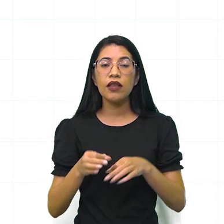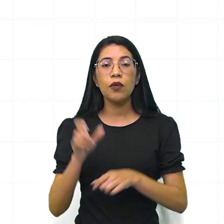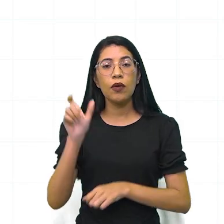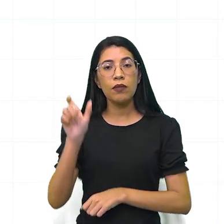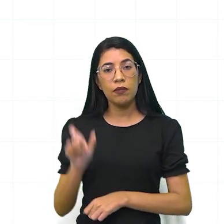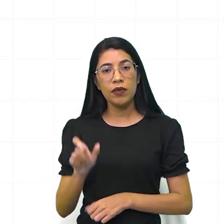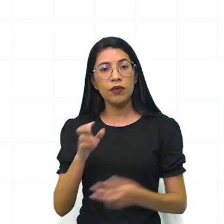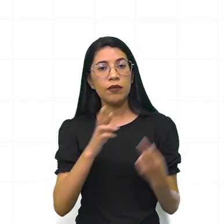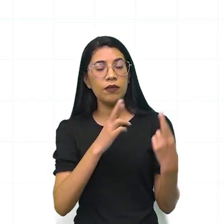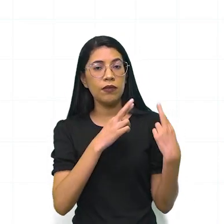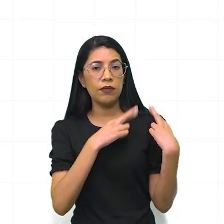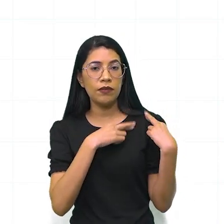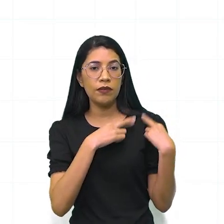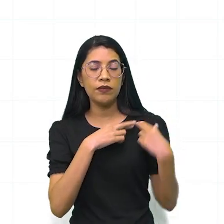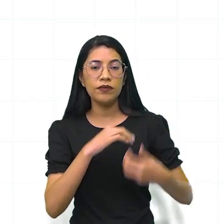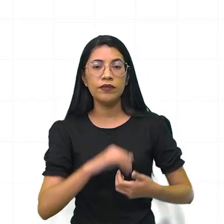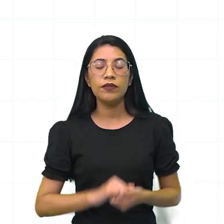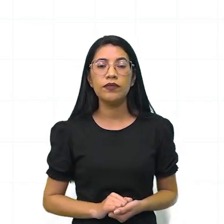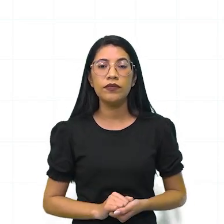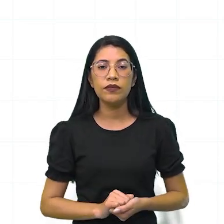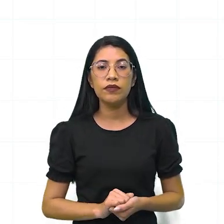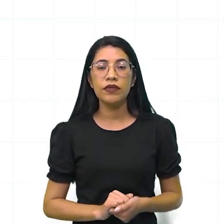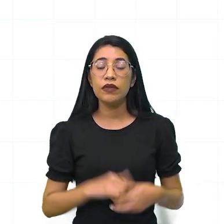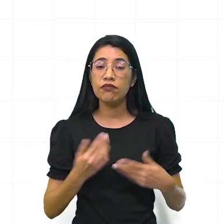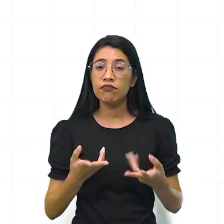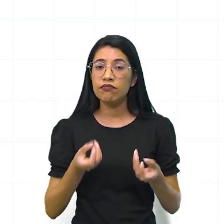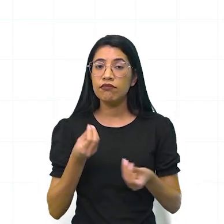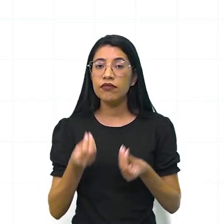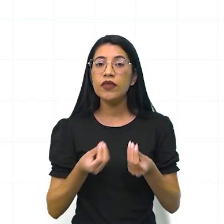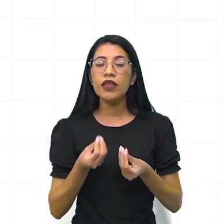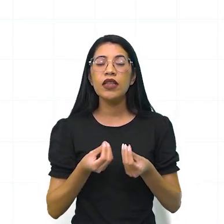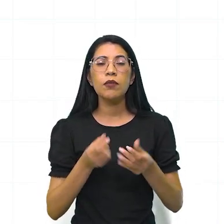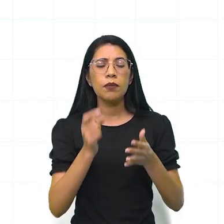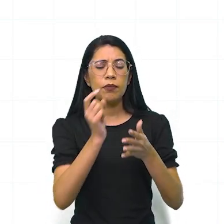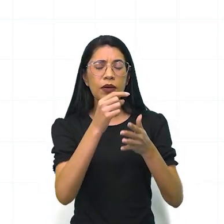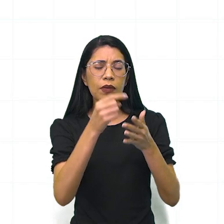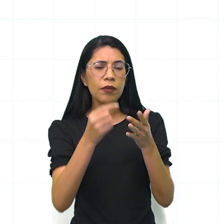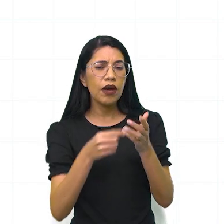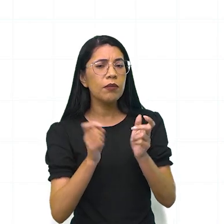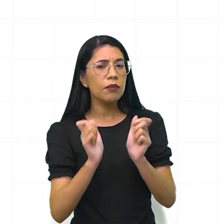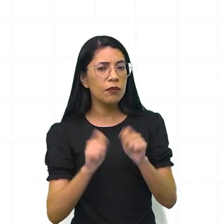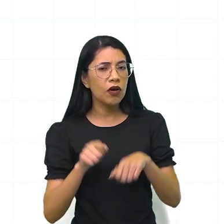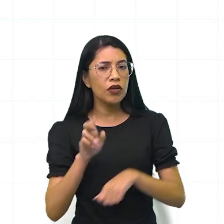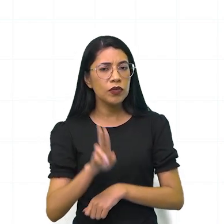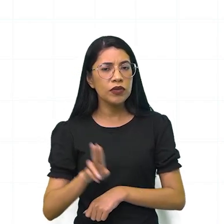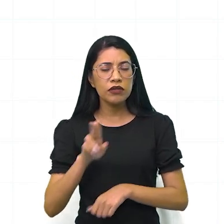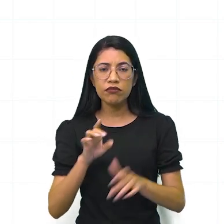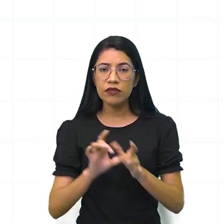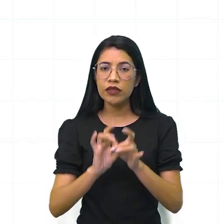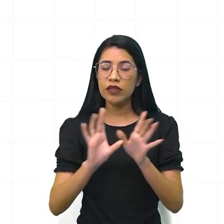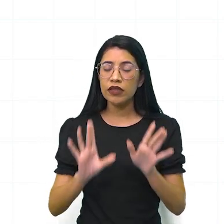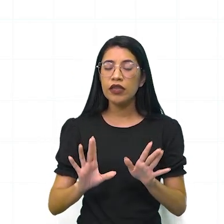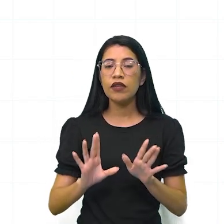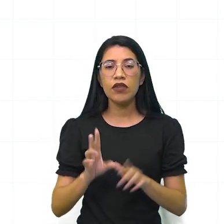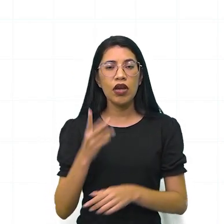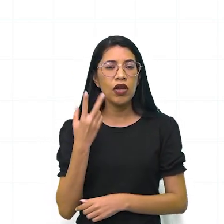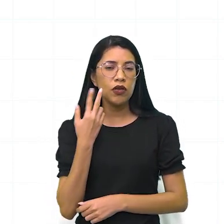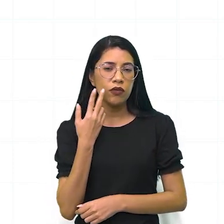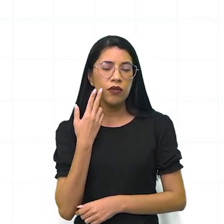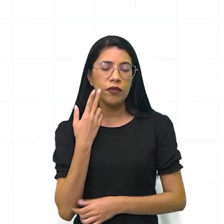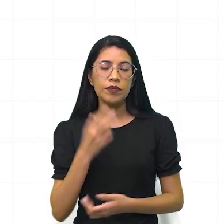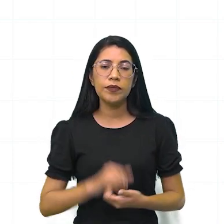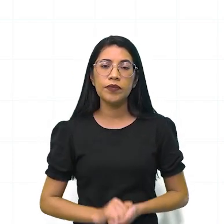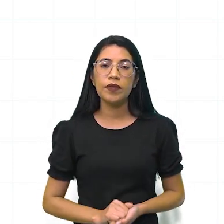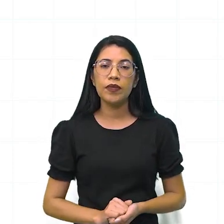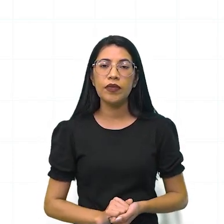funcionários e encarregados, né? Então, aí você pode utilizar todos os serviços desde que agende, né? Isso é normal quando se mora em condomínio. Então, percebe